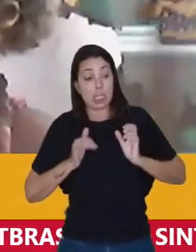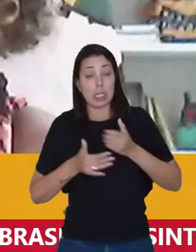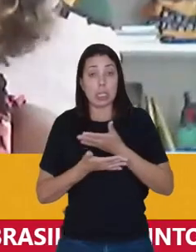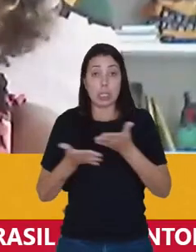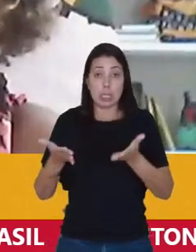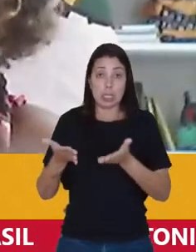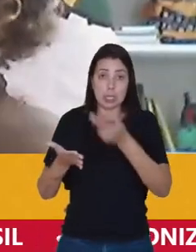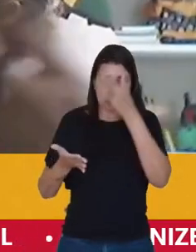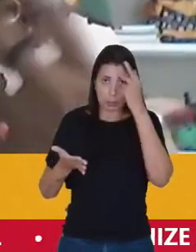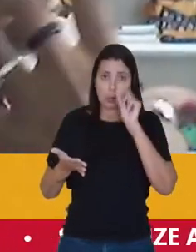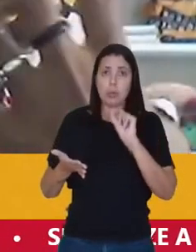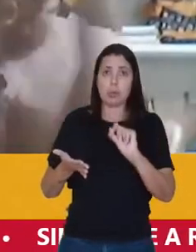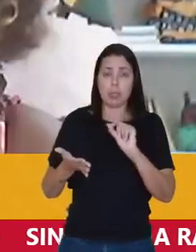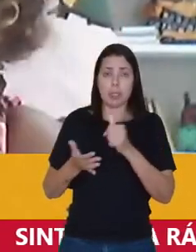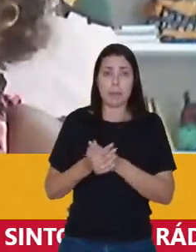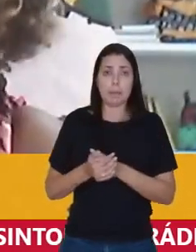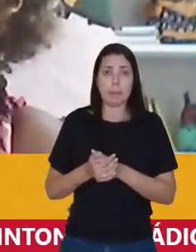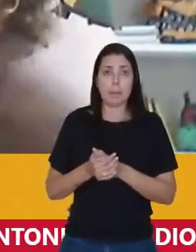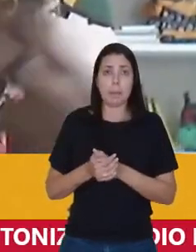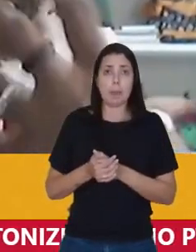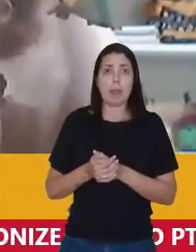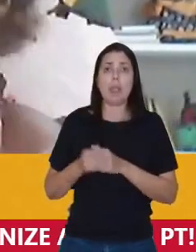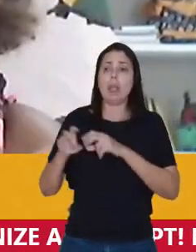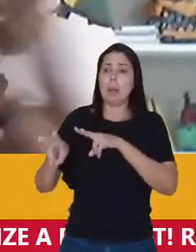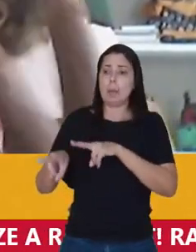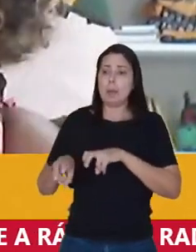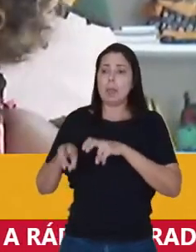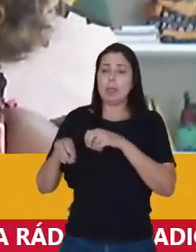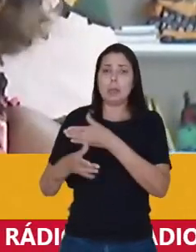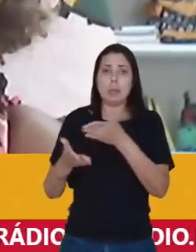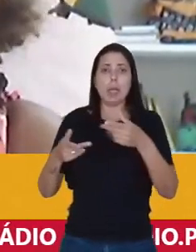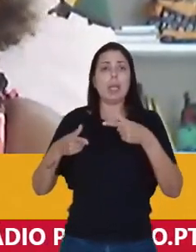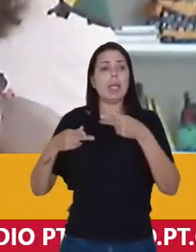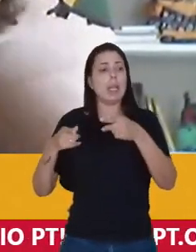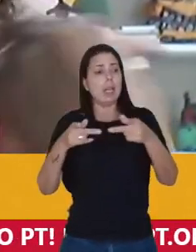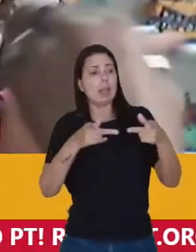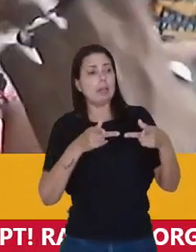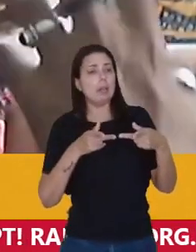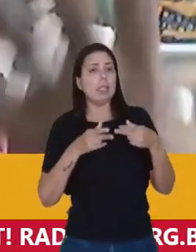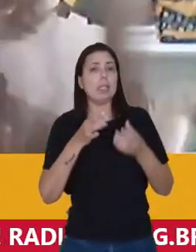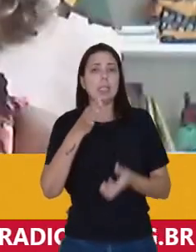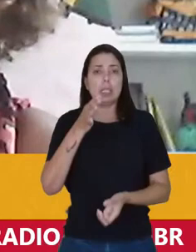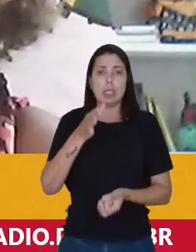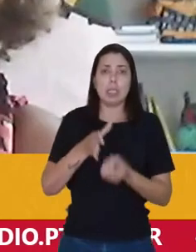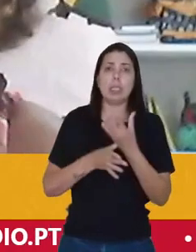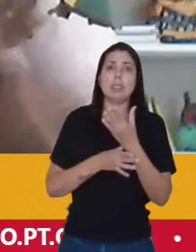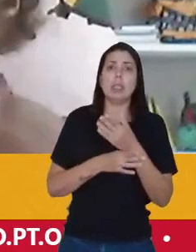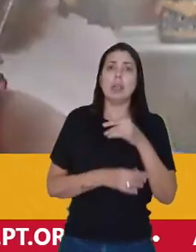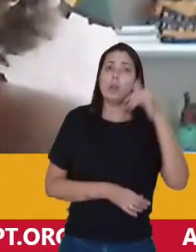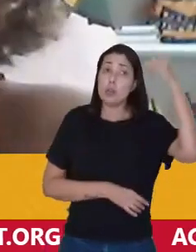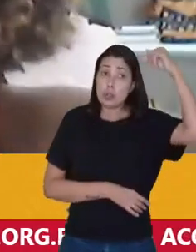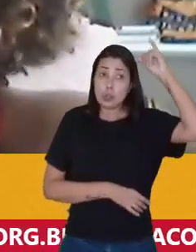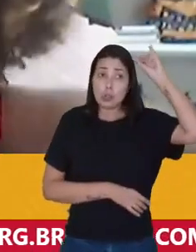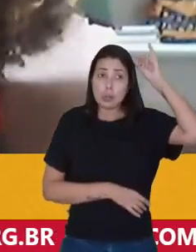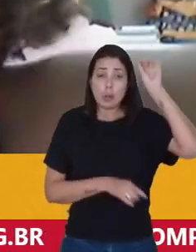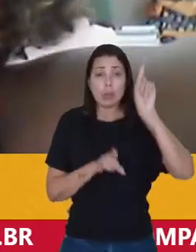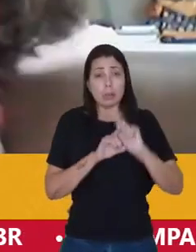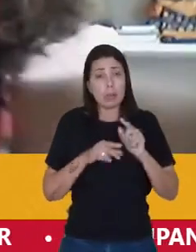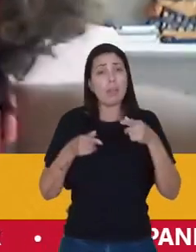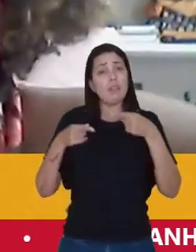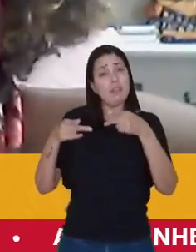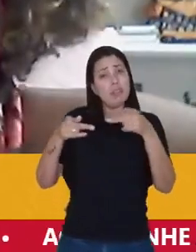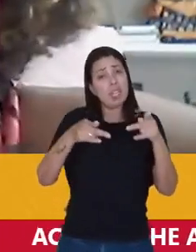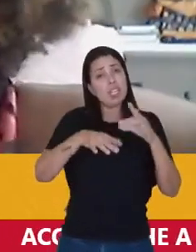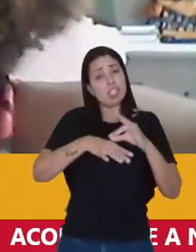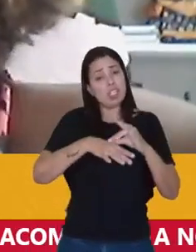os grandes, a plantação para exportação, a criação de animais também para vender